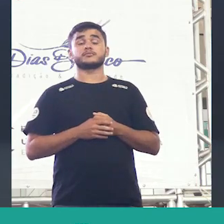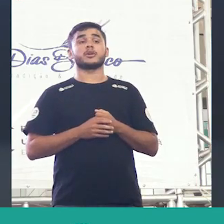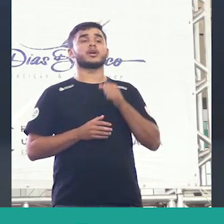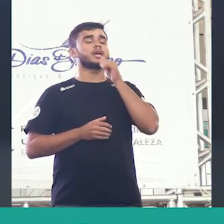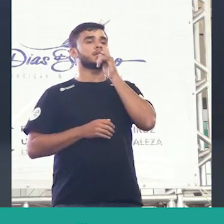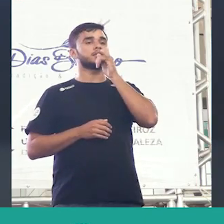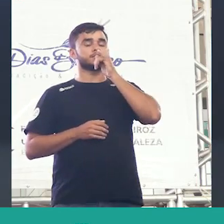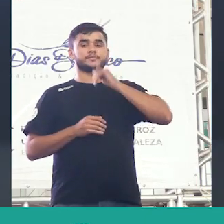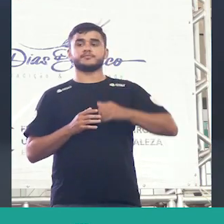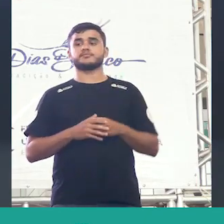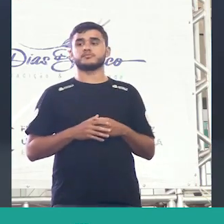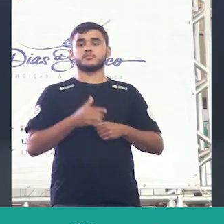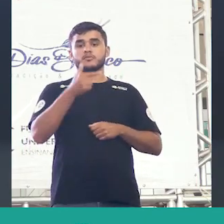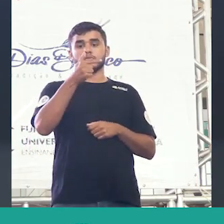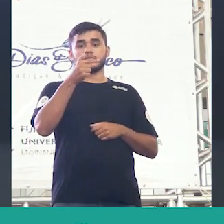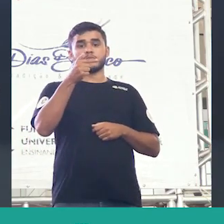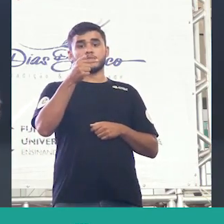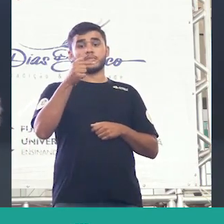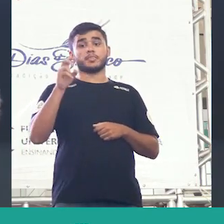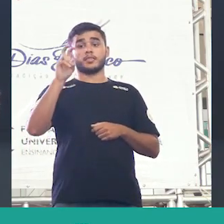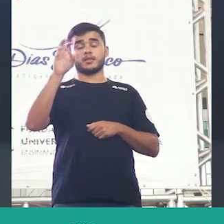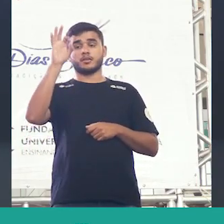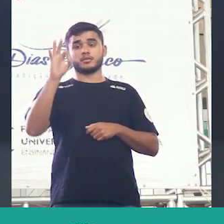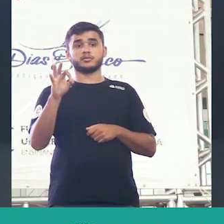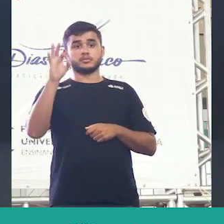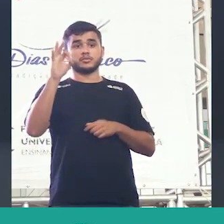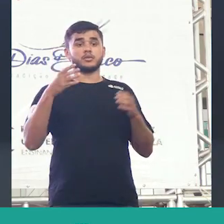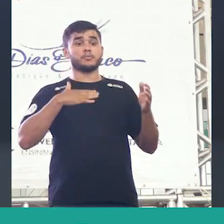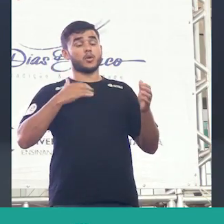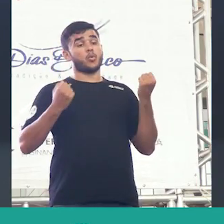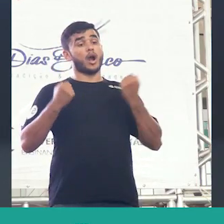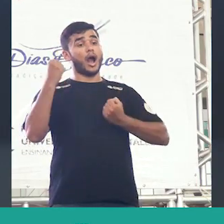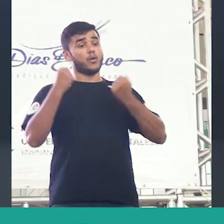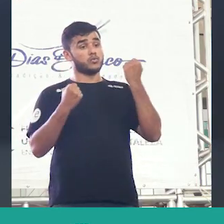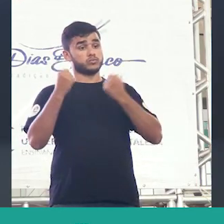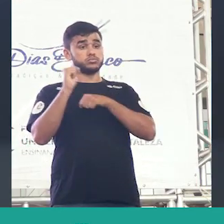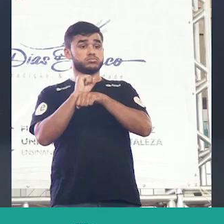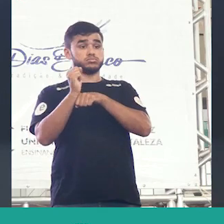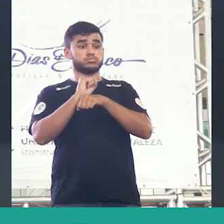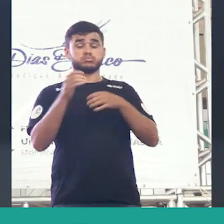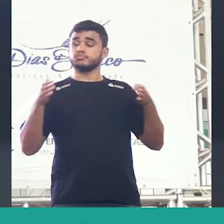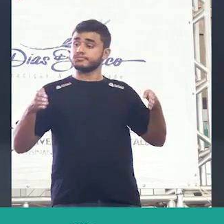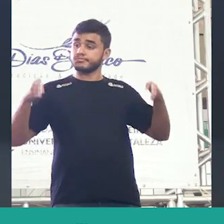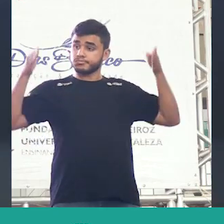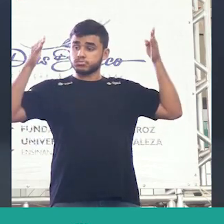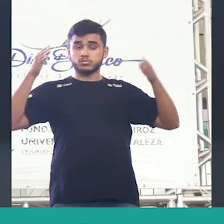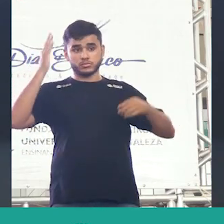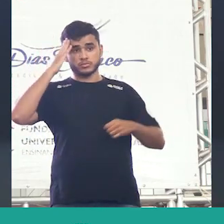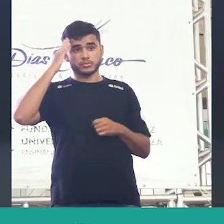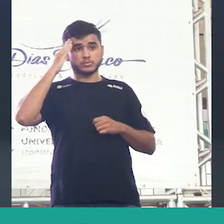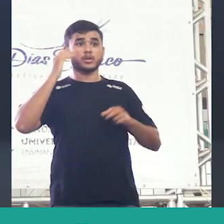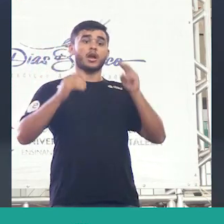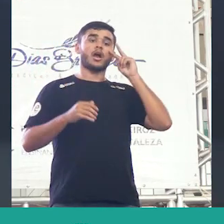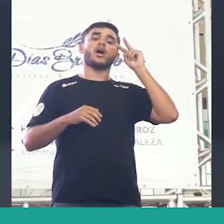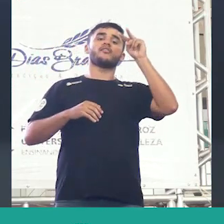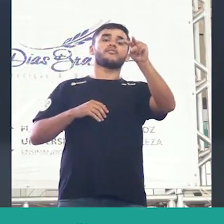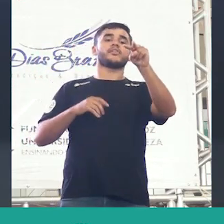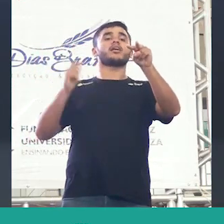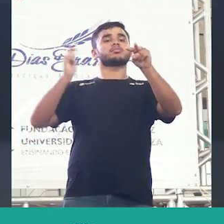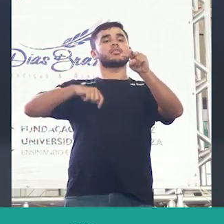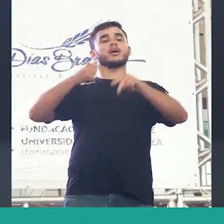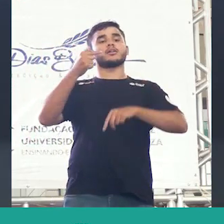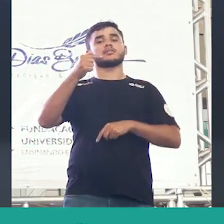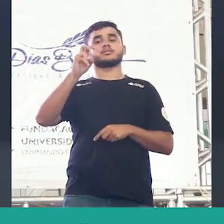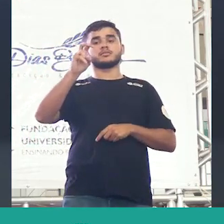Eu tenho 75% de fumê no meu carro. eu tenho 75% de